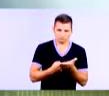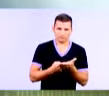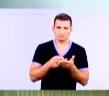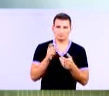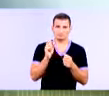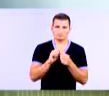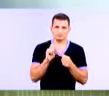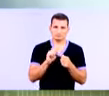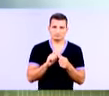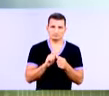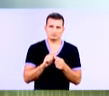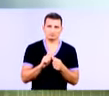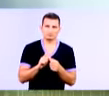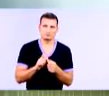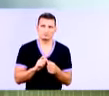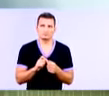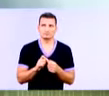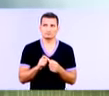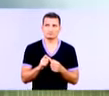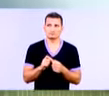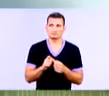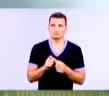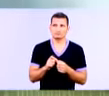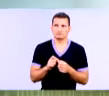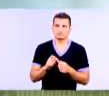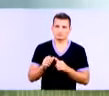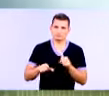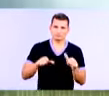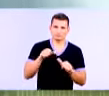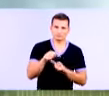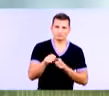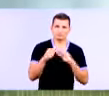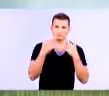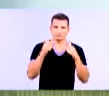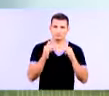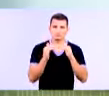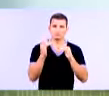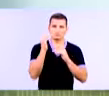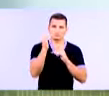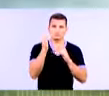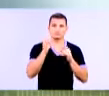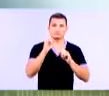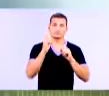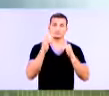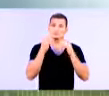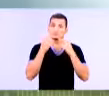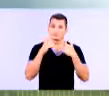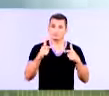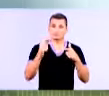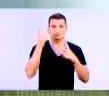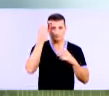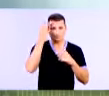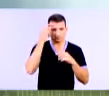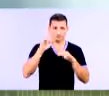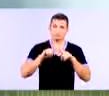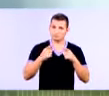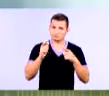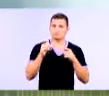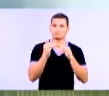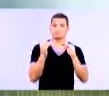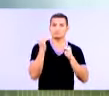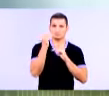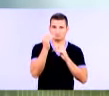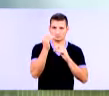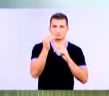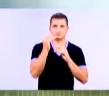faça essa conversão da linguagem de alto nível, que ainda assim não é uma linguagem natural, mas é de alto nível,